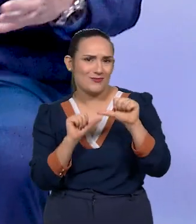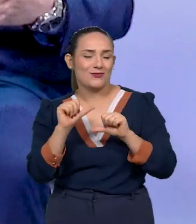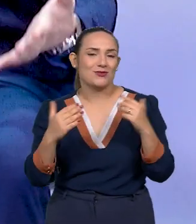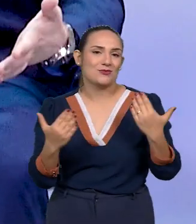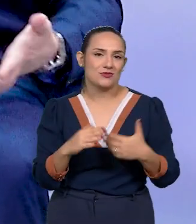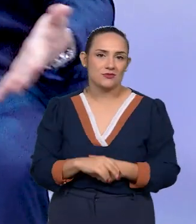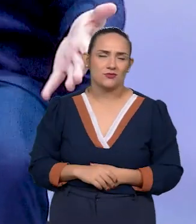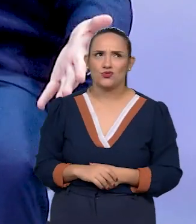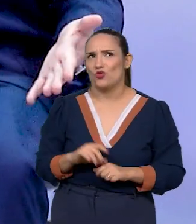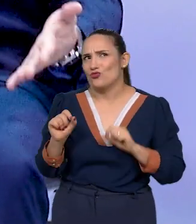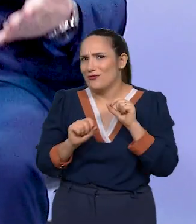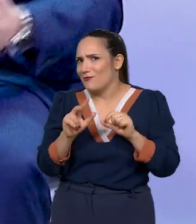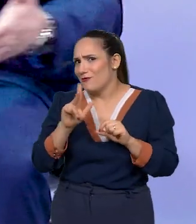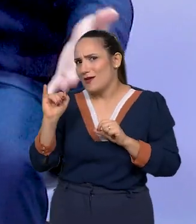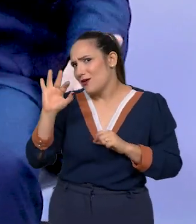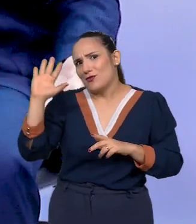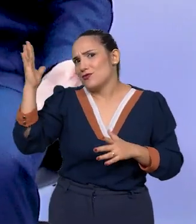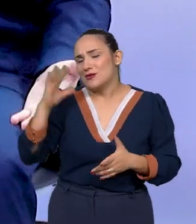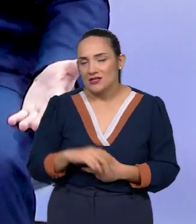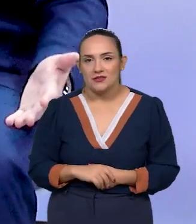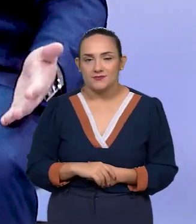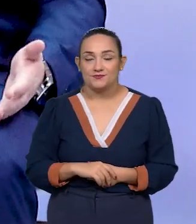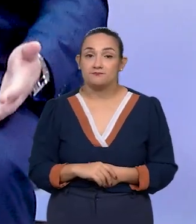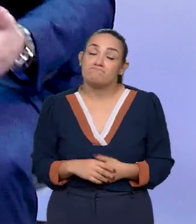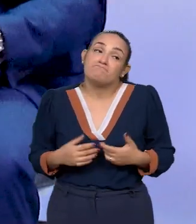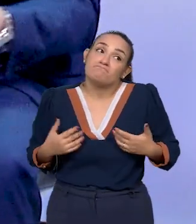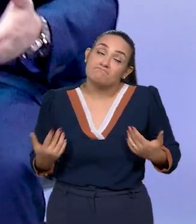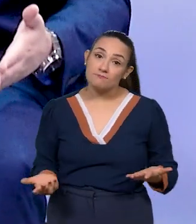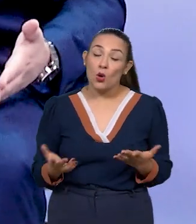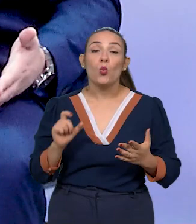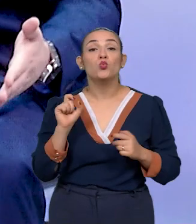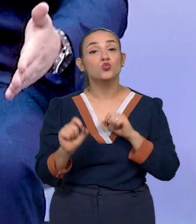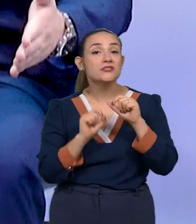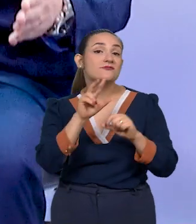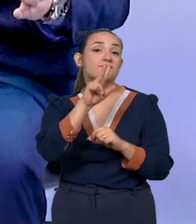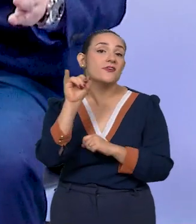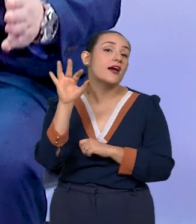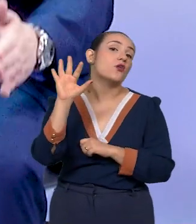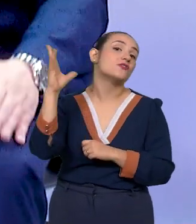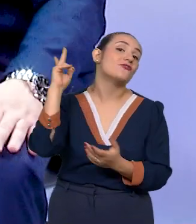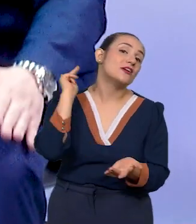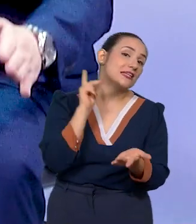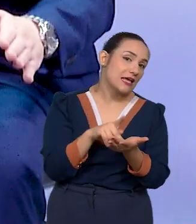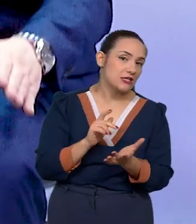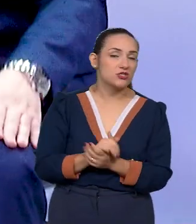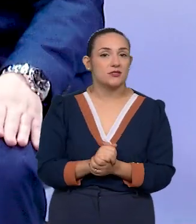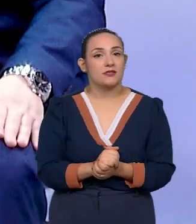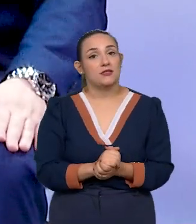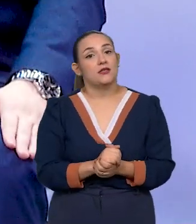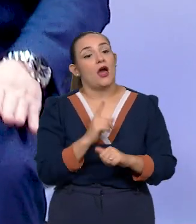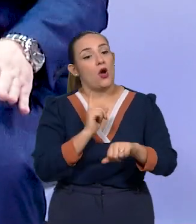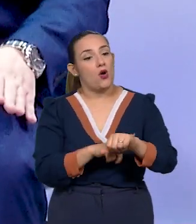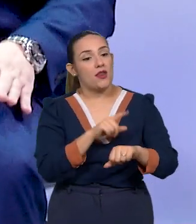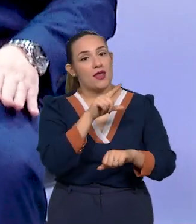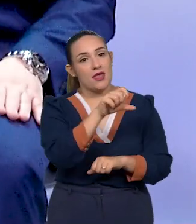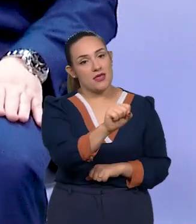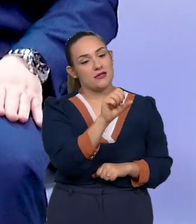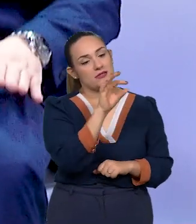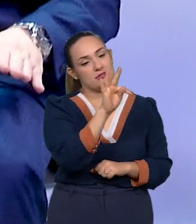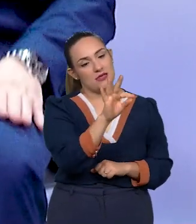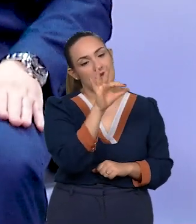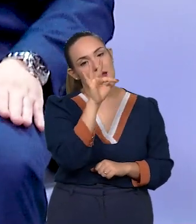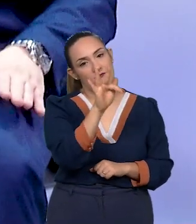que esse é o problema mesmo hoje. O que vai acontecer, né? E o que vai acontecer? Nas situações em que o